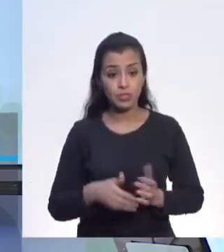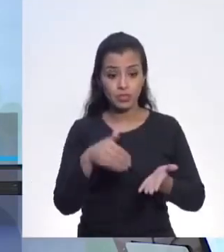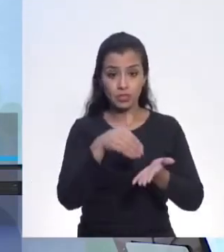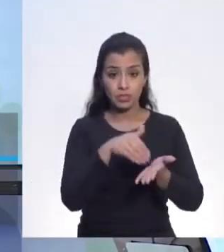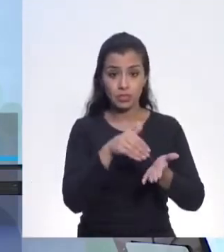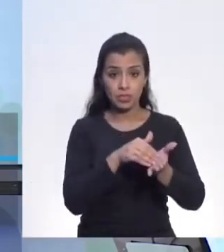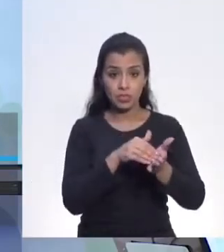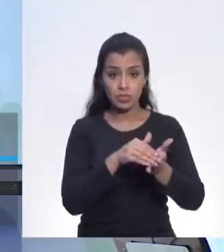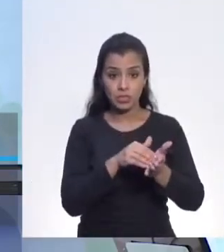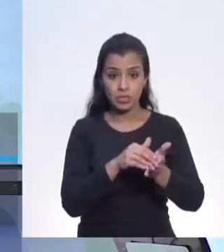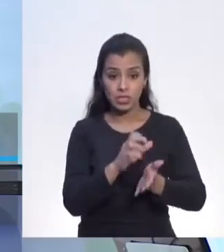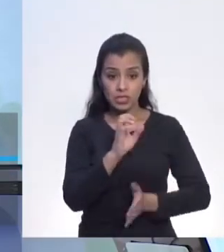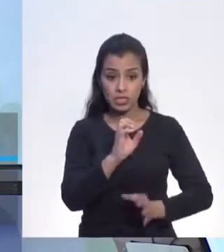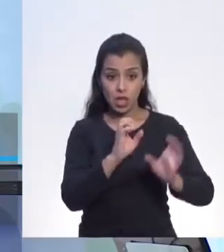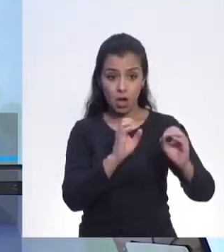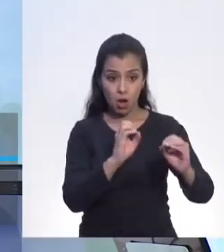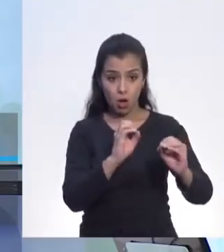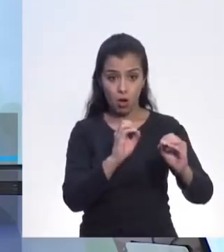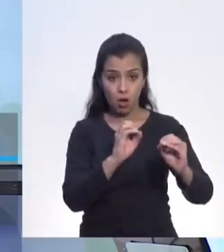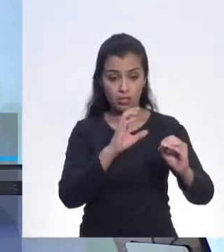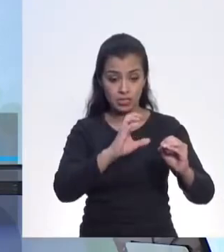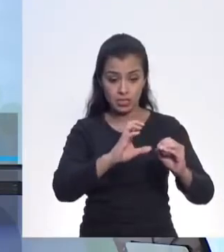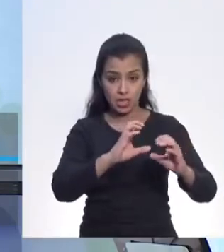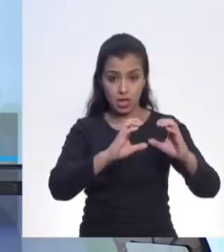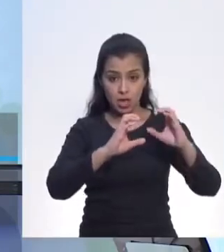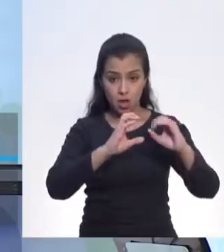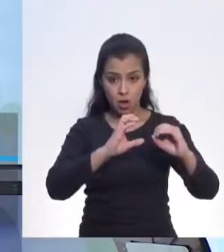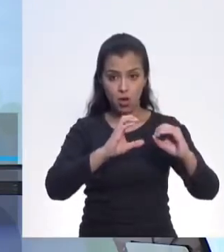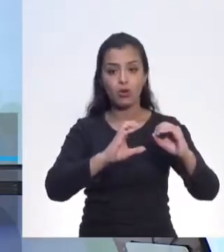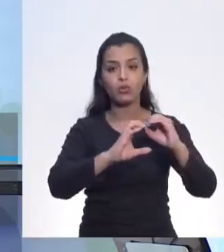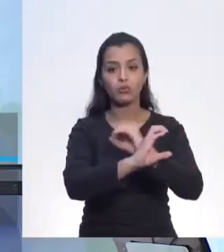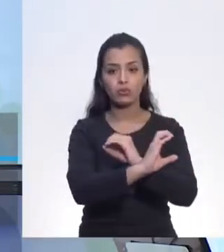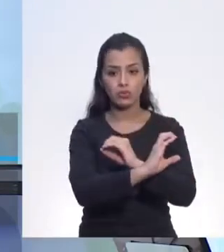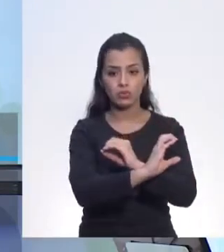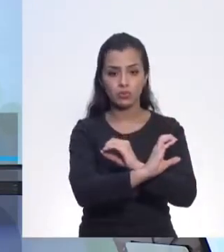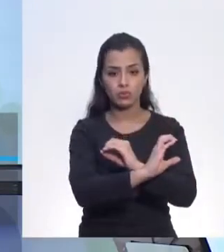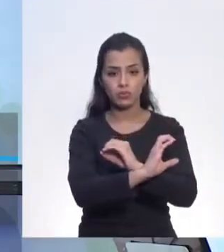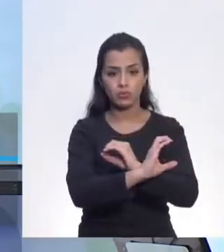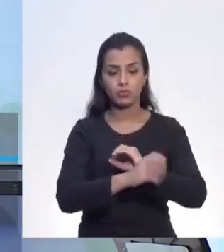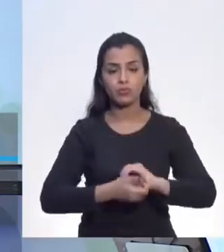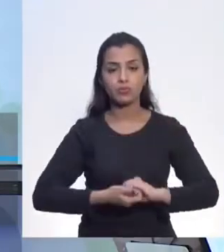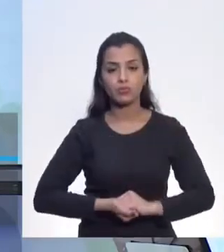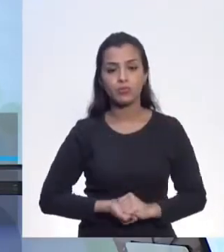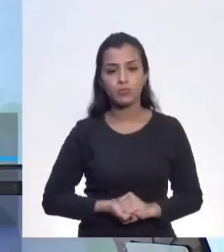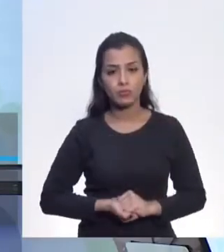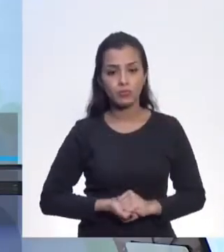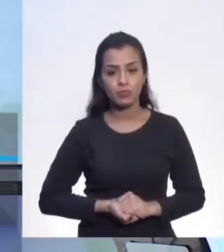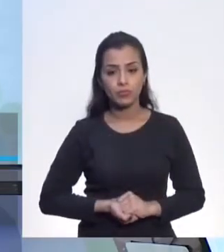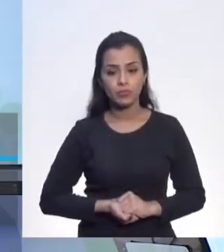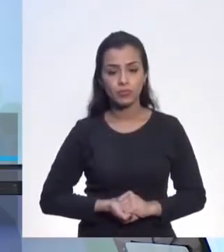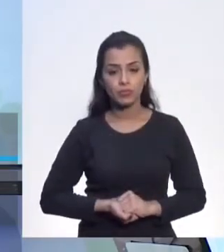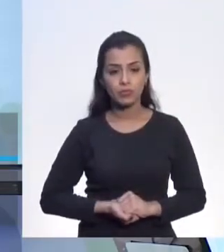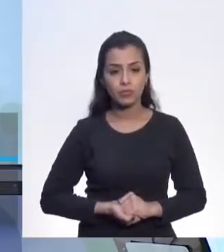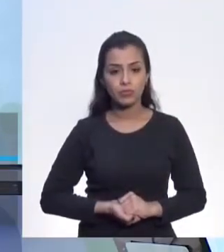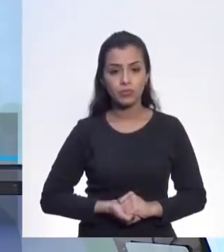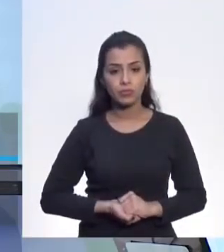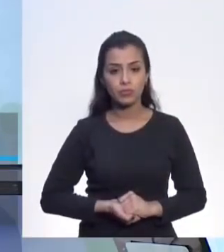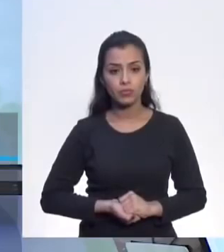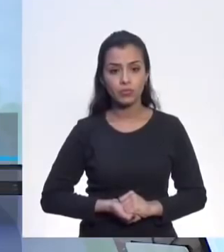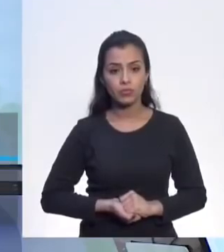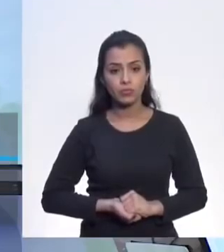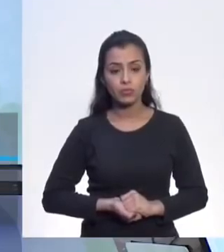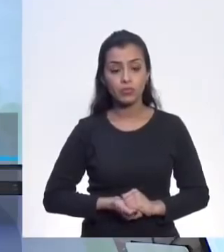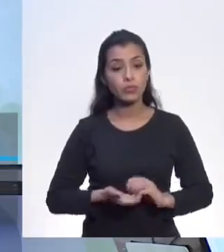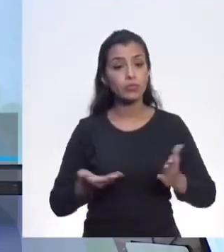últimas letrinhas? Então, vai ficar A, B, O, C. E, por fim, na segunda